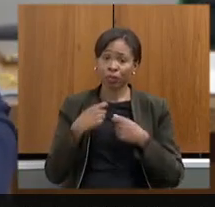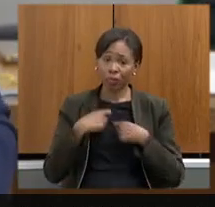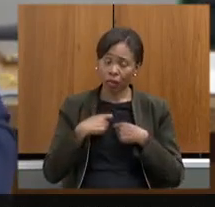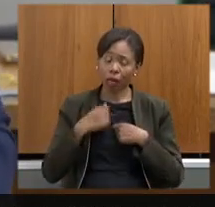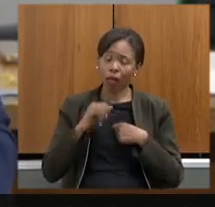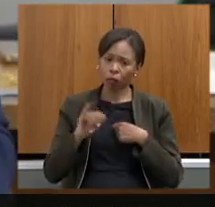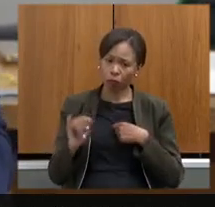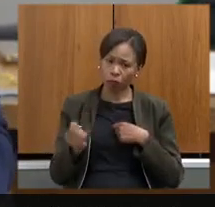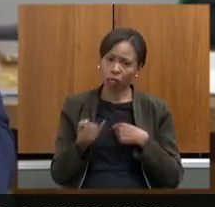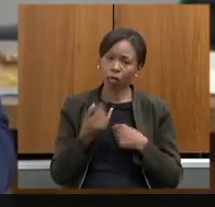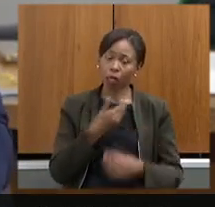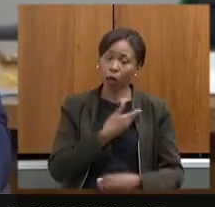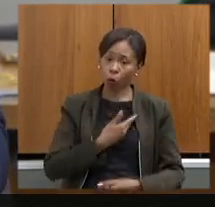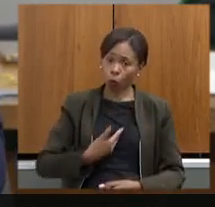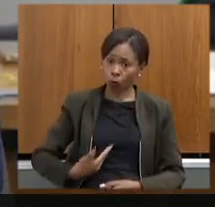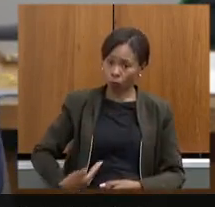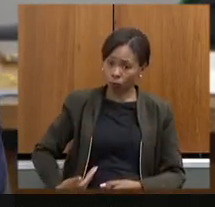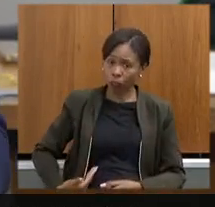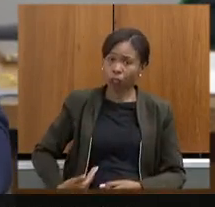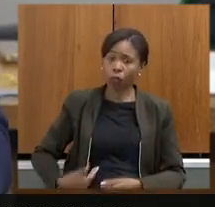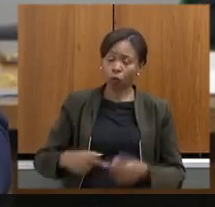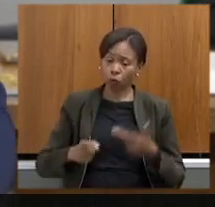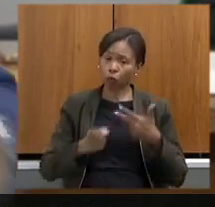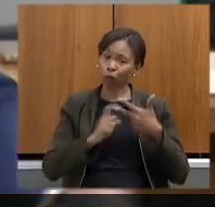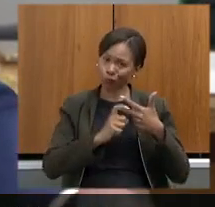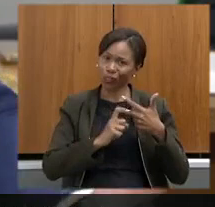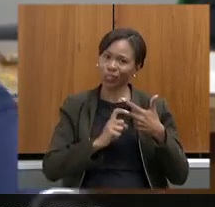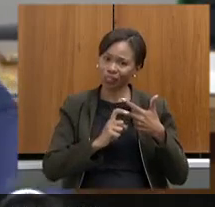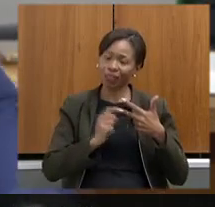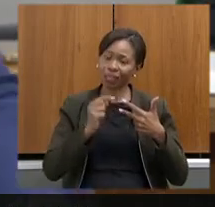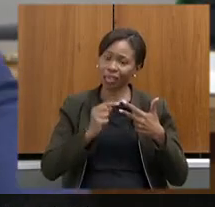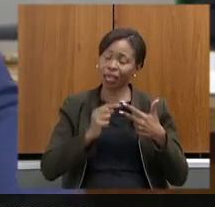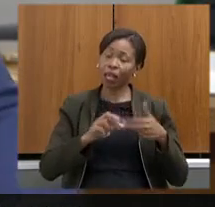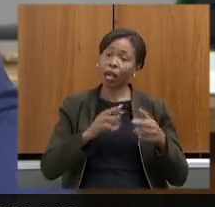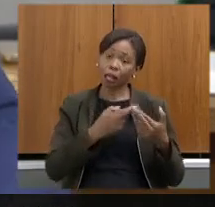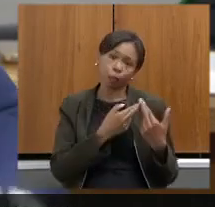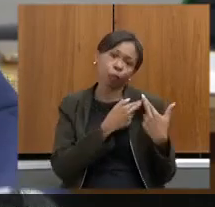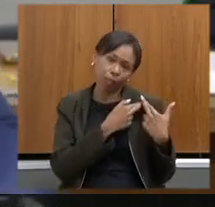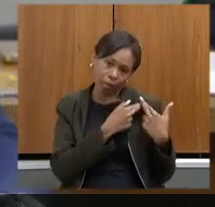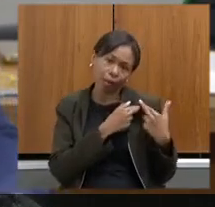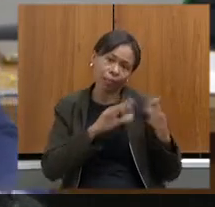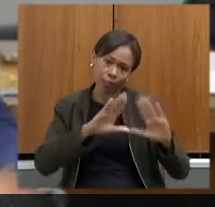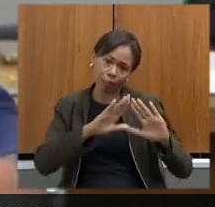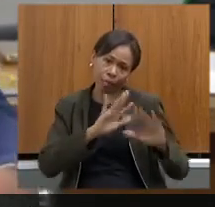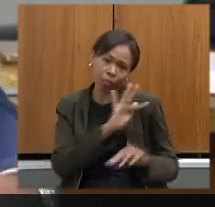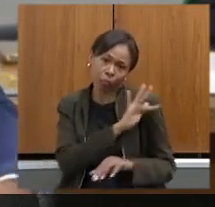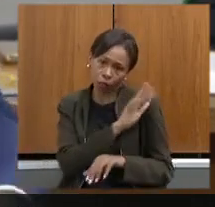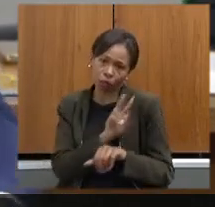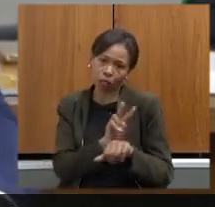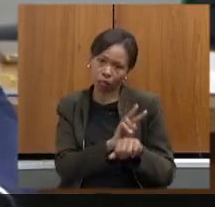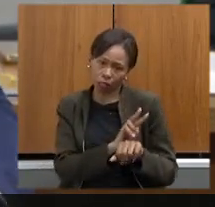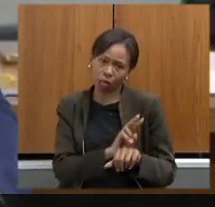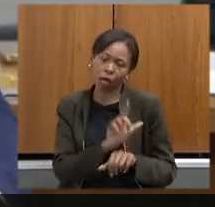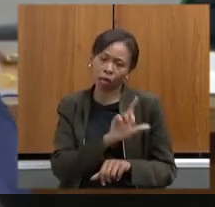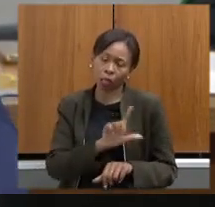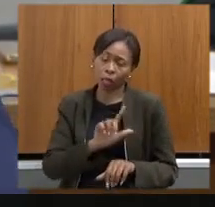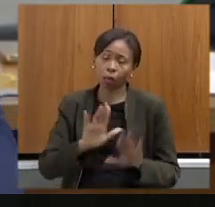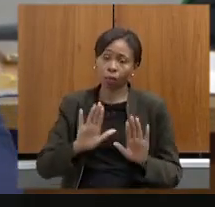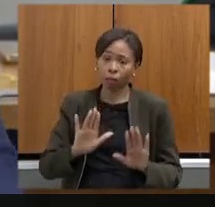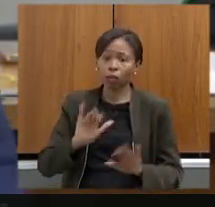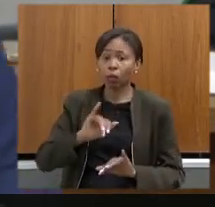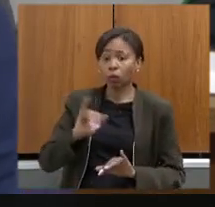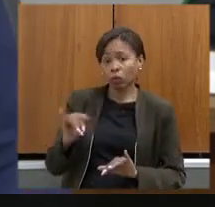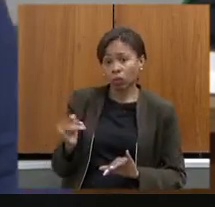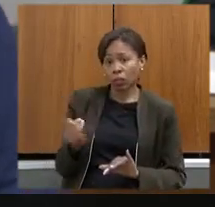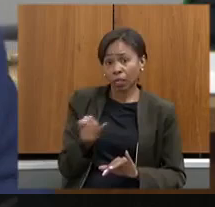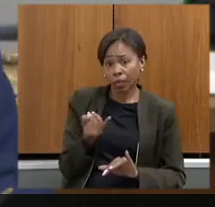ao governo do estado vai poder executivo de cumprir o papel Assembleia obviamente de fiscalização mas também a oportunidade que